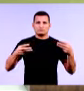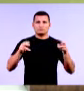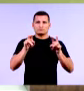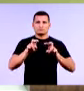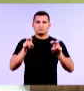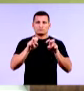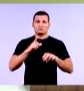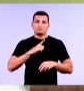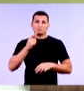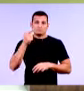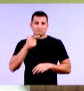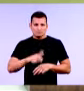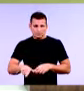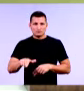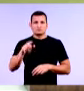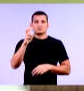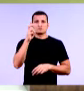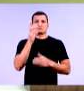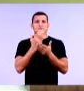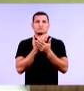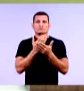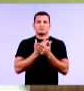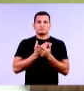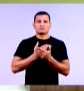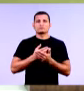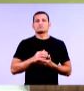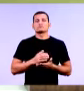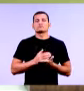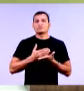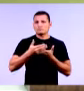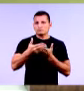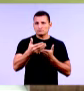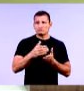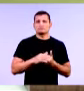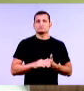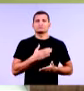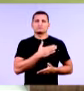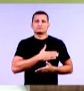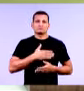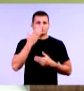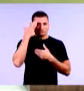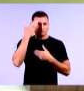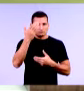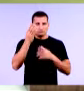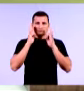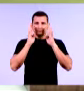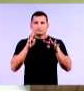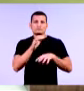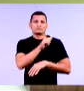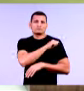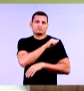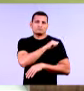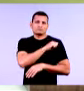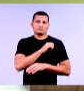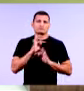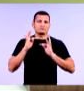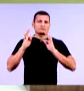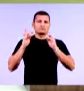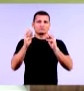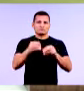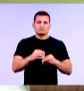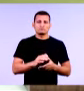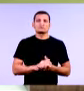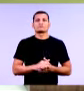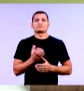aí adiante, né? Então, eu gostaria de agradecer a atenção dos estudantes, de todos vocês aí que estão buscando se aperfeiçoar.